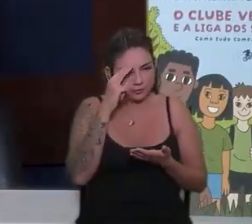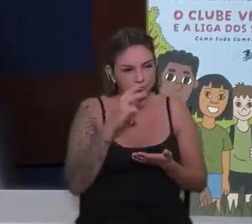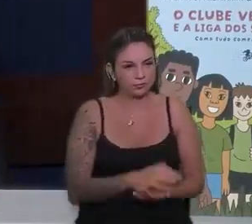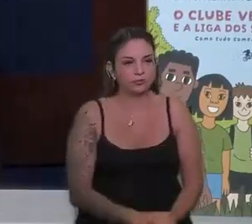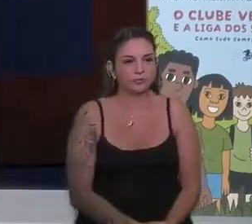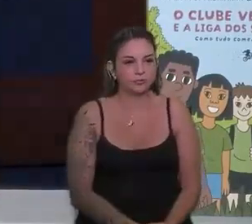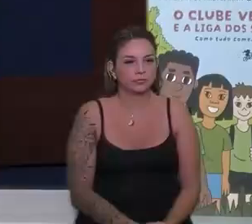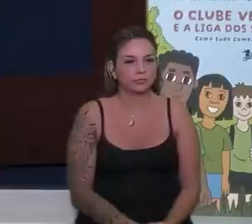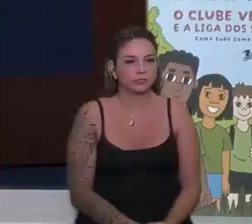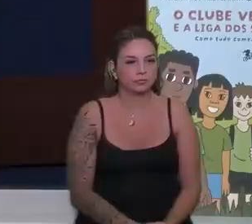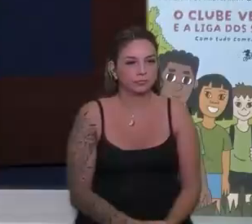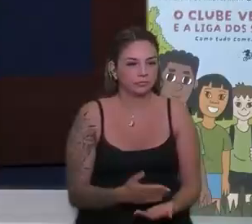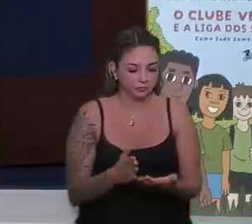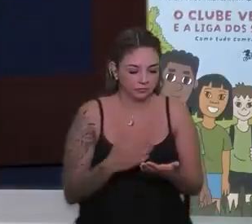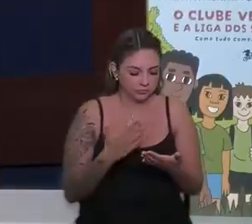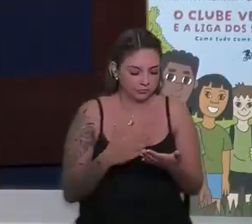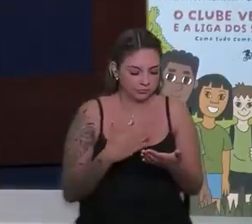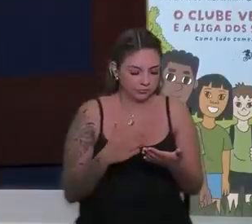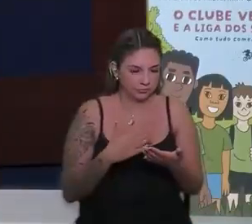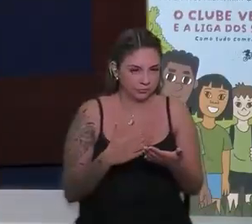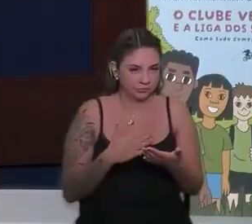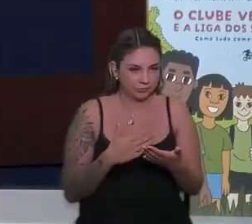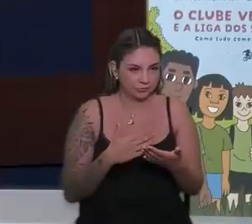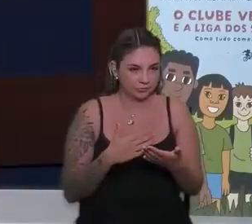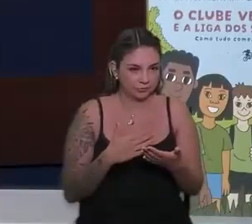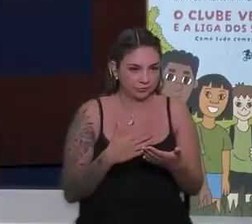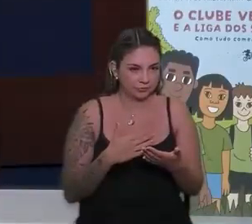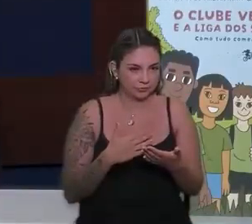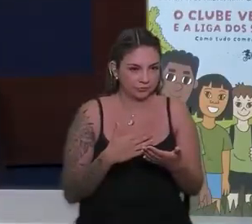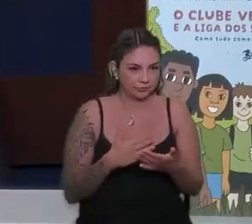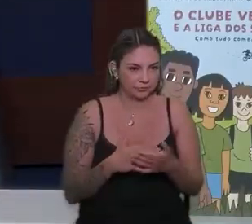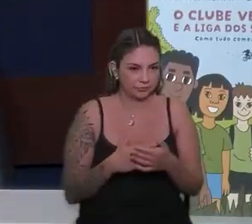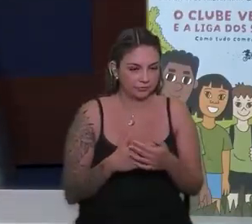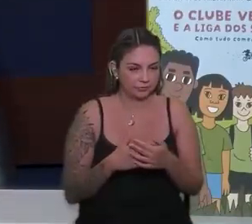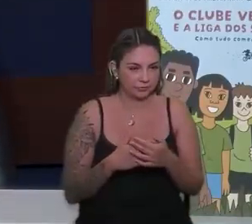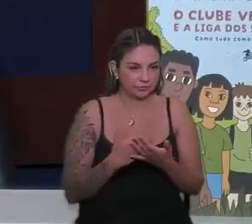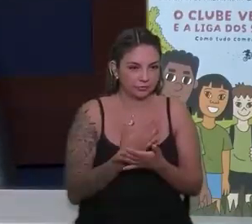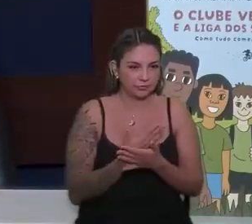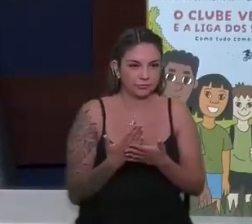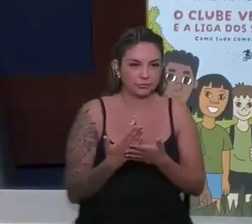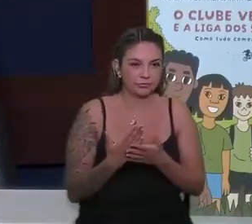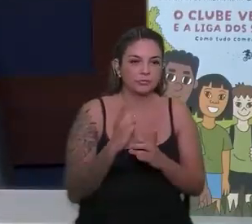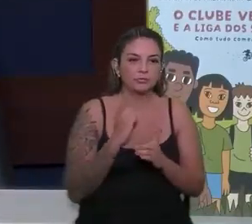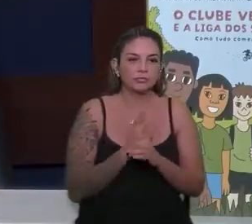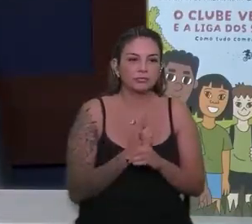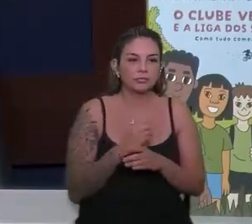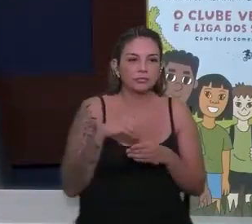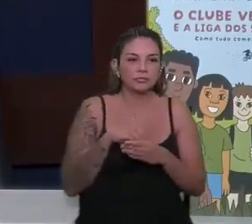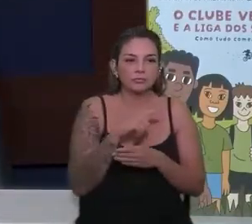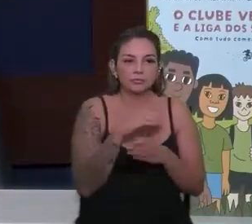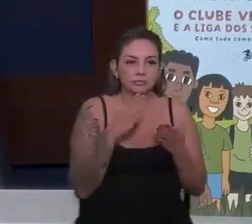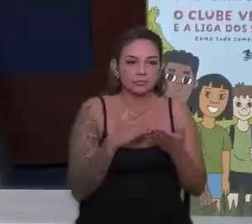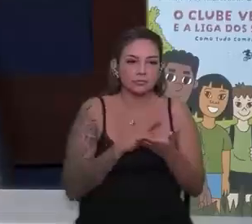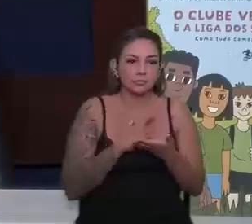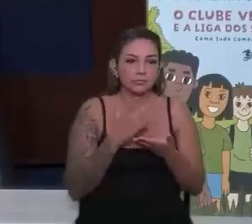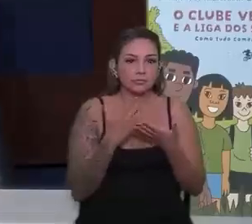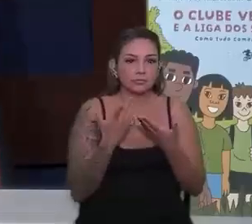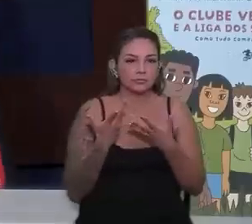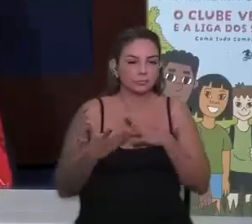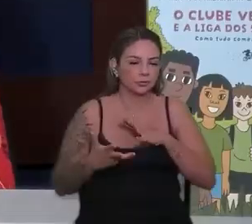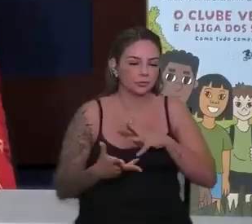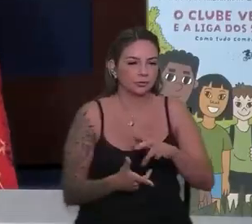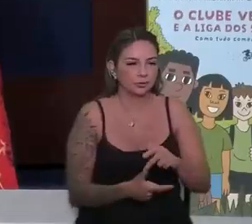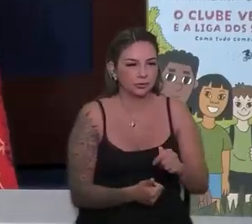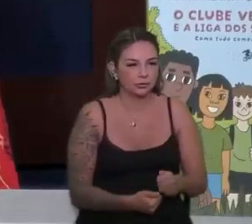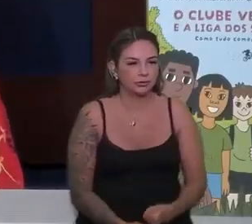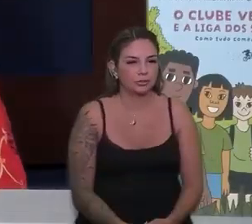para ela, lendo um livro, ou não, ou passando páginas, ela começa a descobrir que dentro daquele objeto tem um mundo para